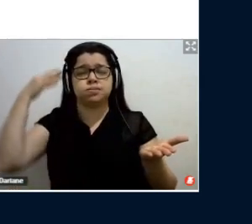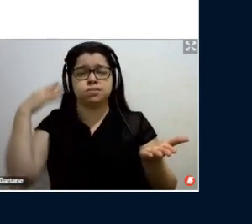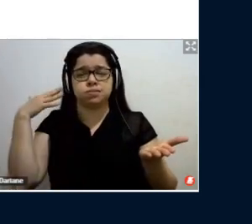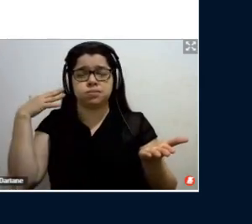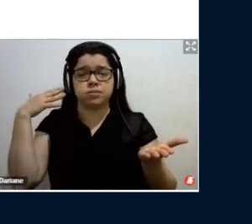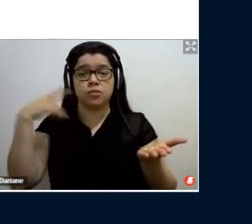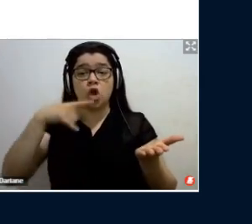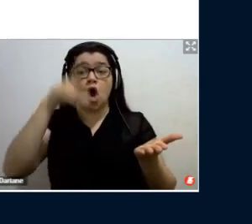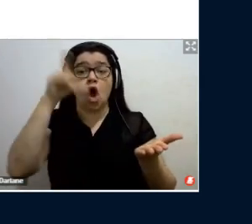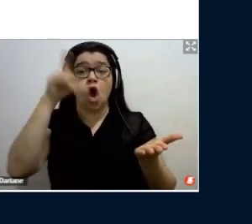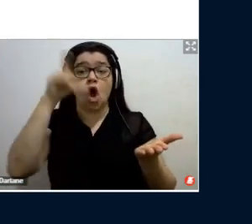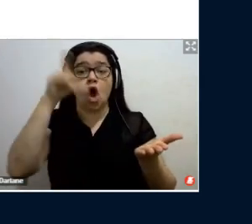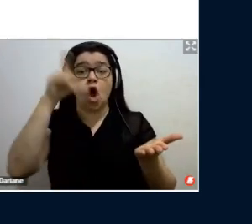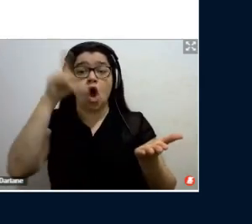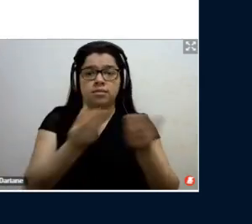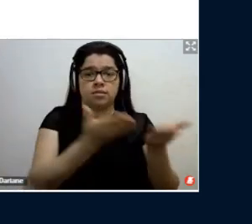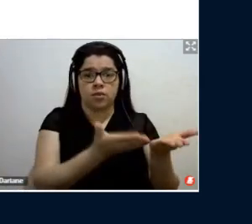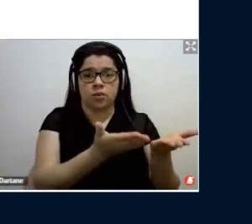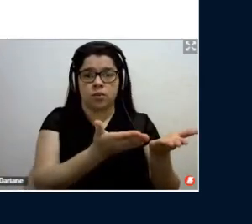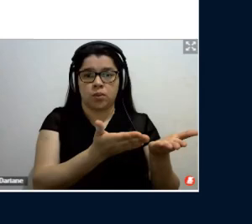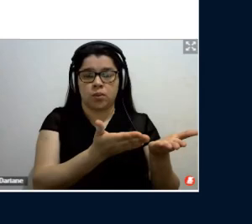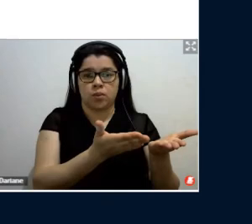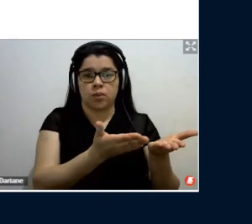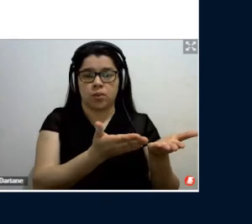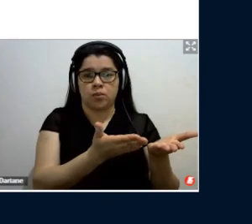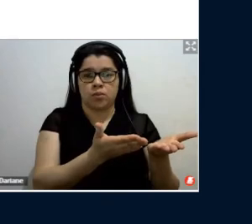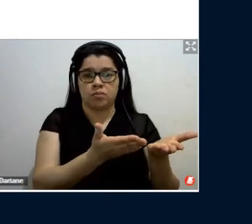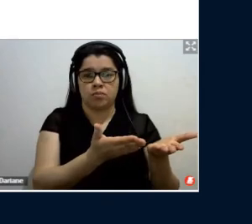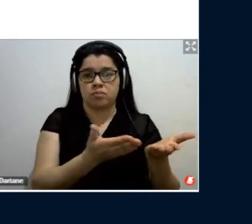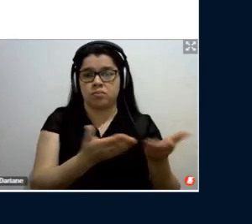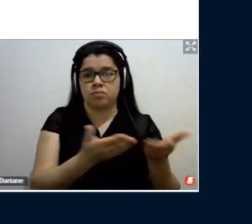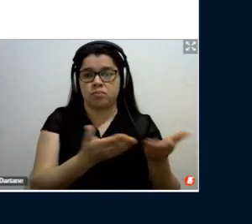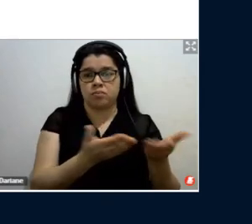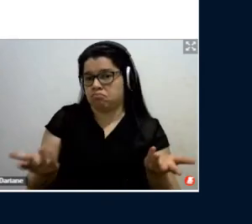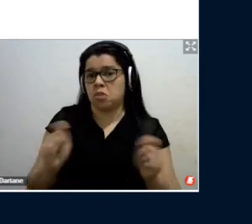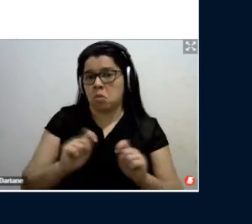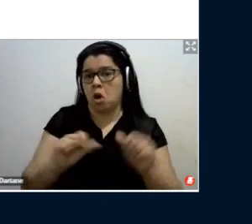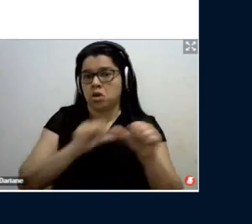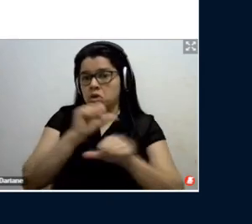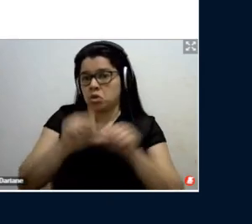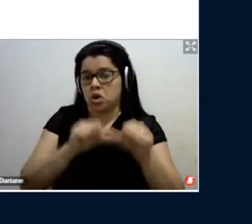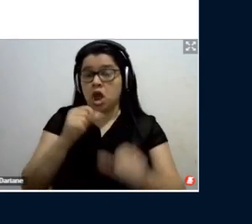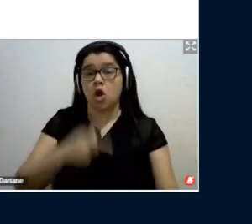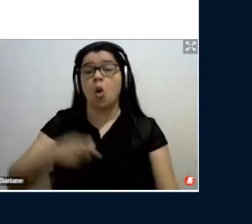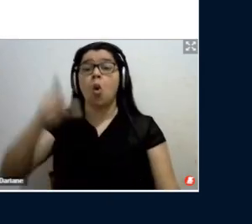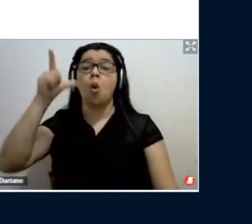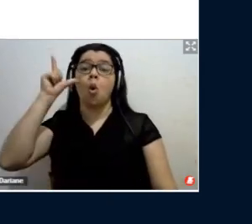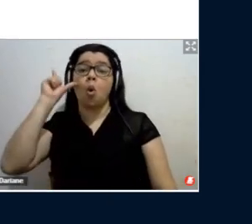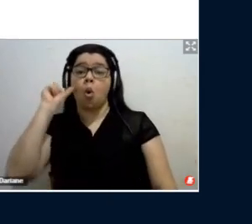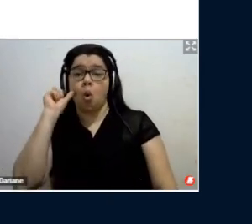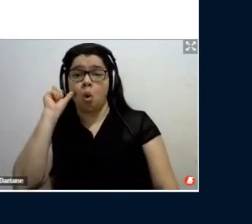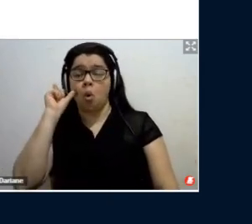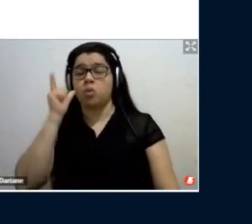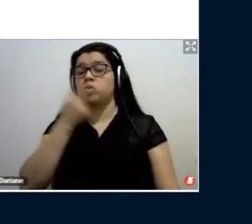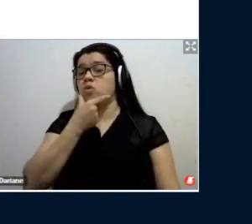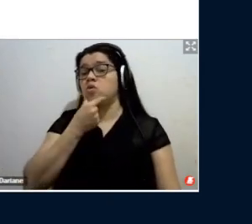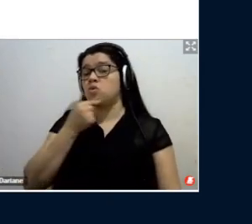Essa frase também pode ser dita, né? Ontem, o bom rapaz deu um livro ao amigo de infância.